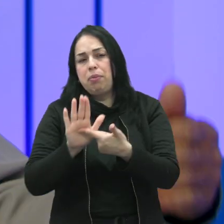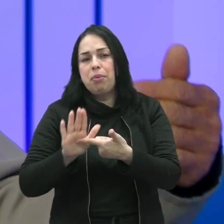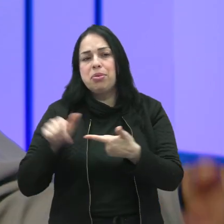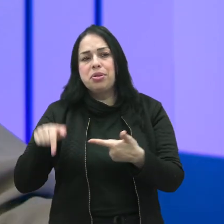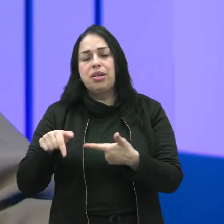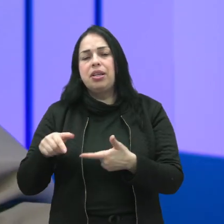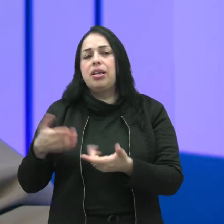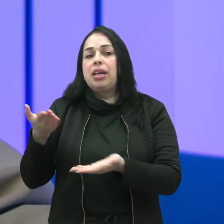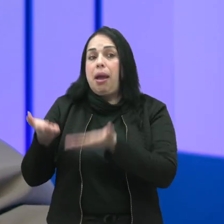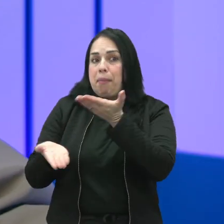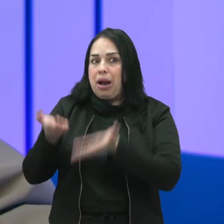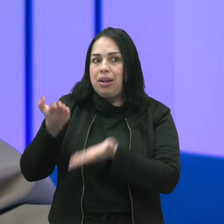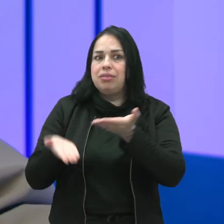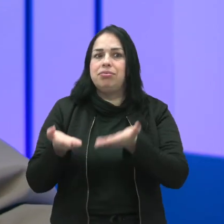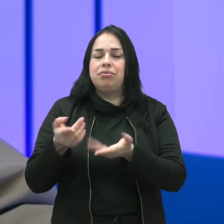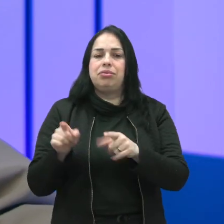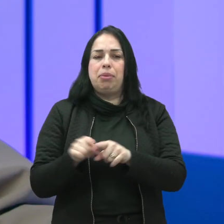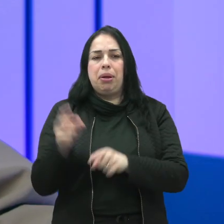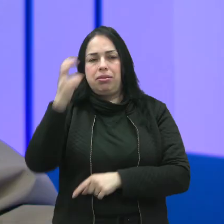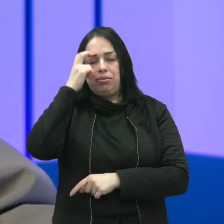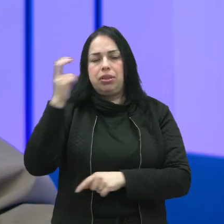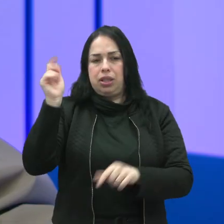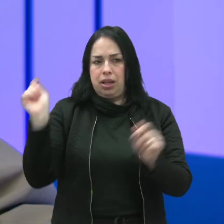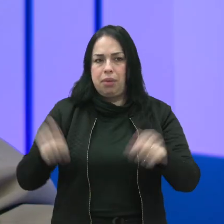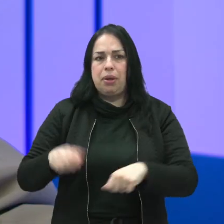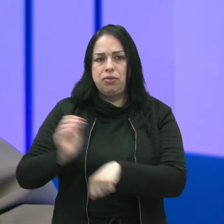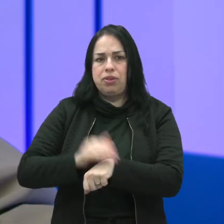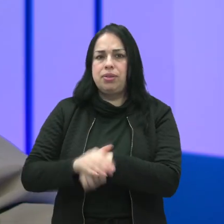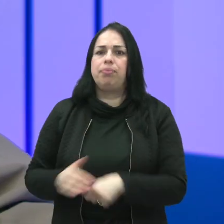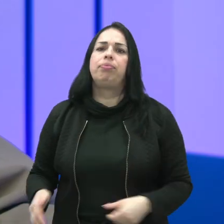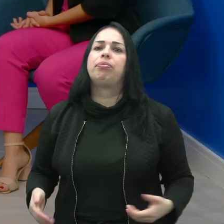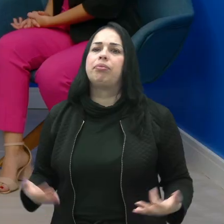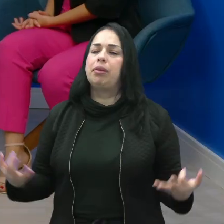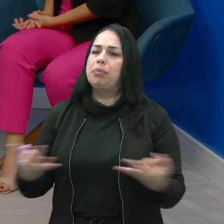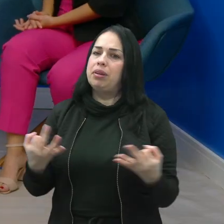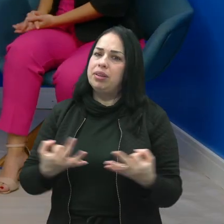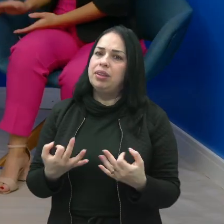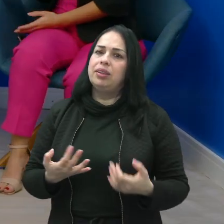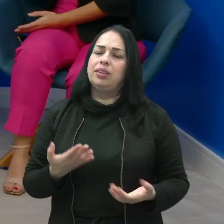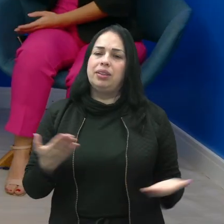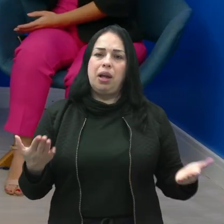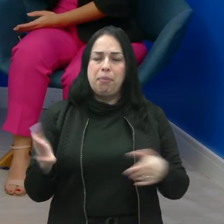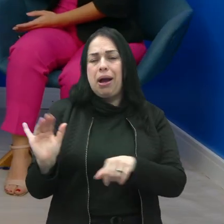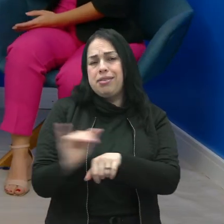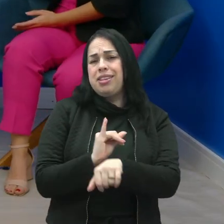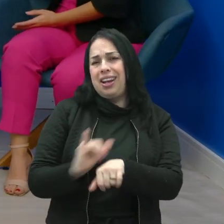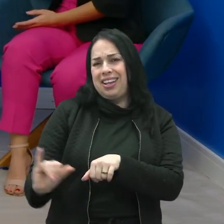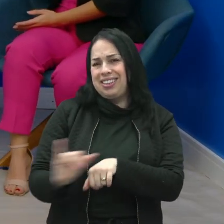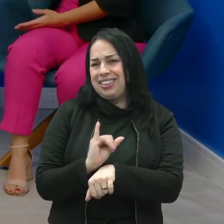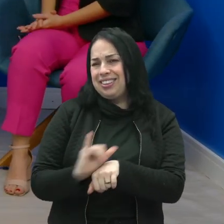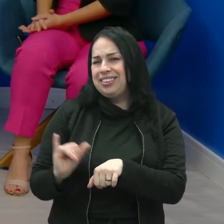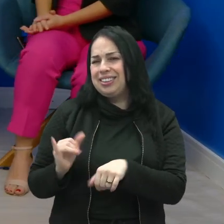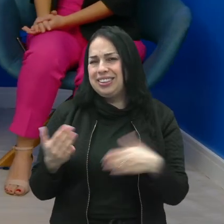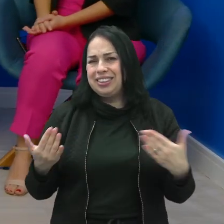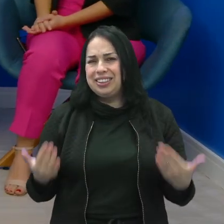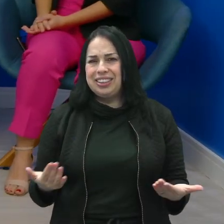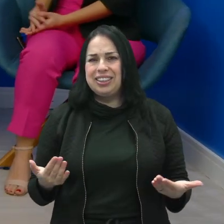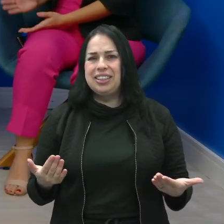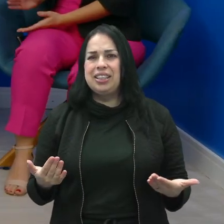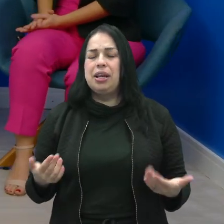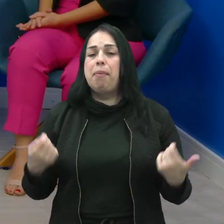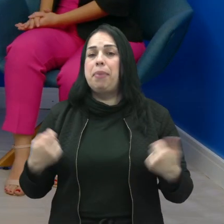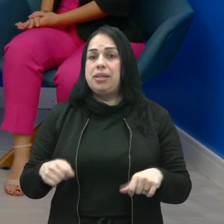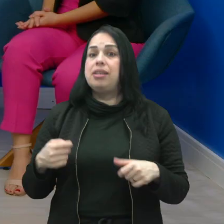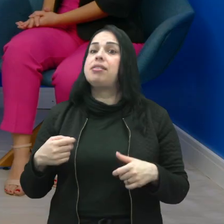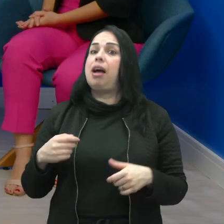é um sistema mais equilibrado, mais inteligente que a gente pode desenvolver hoje no planeta. Perfeito. É isso, as saídas, né, Marvin? Há alternativas por aí, a